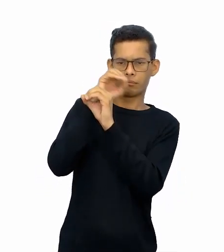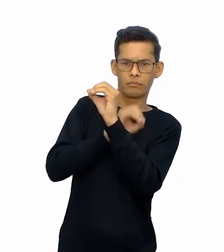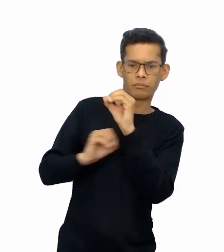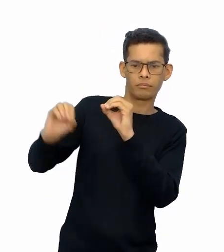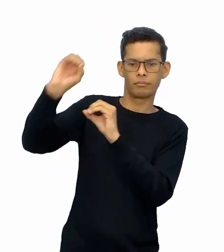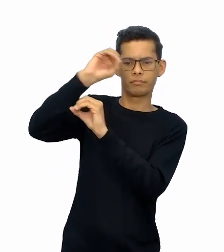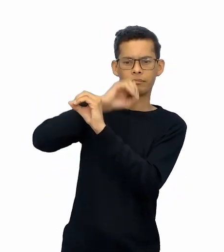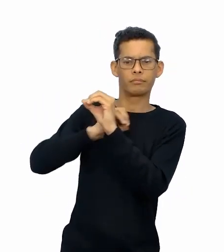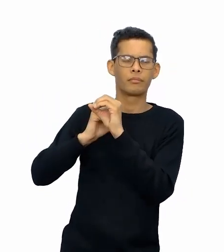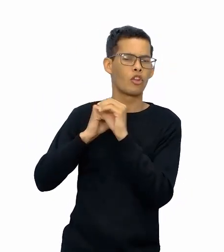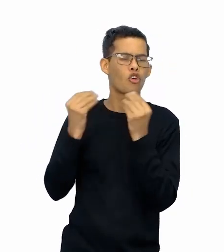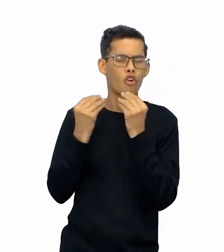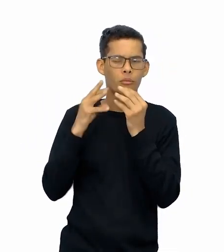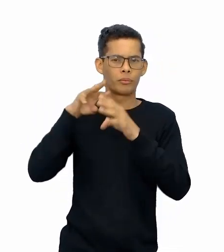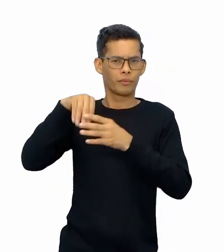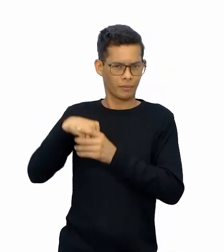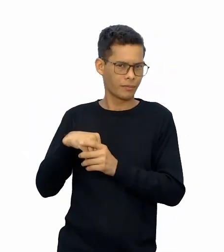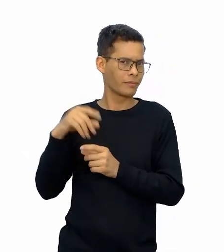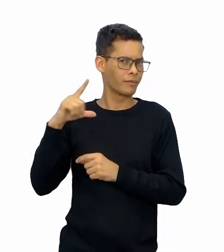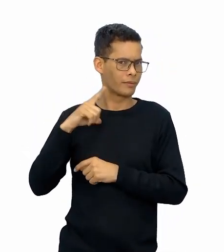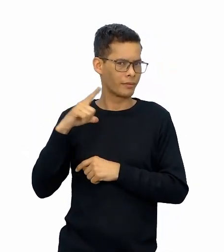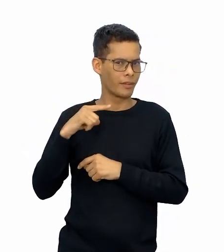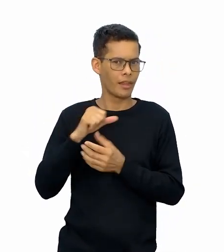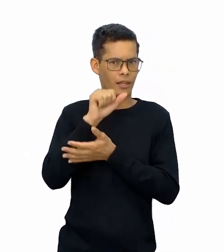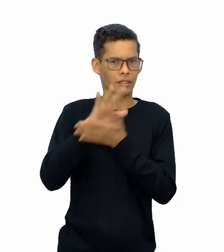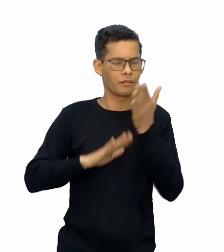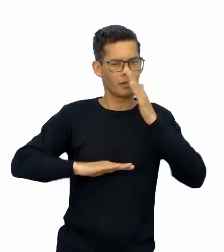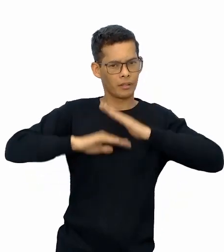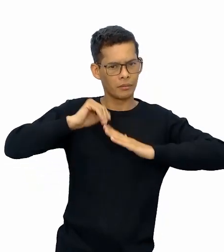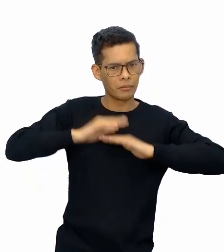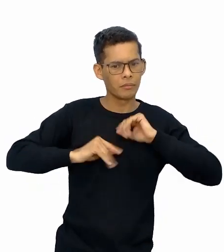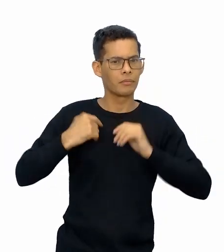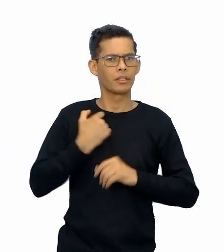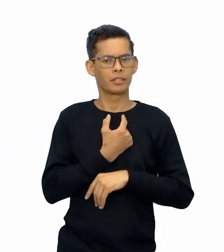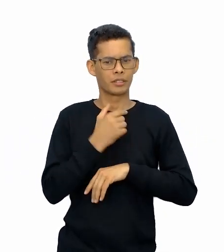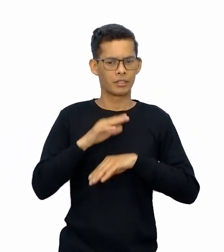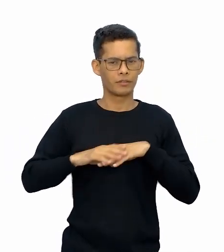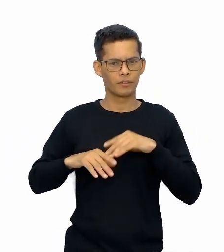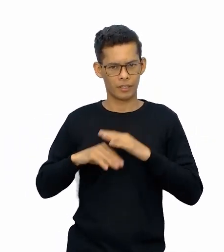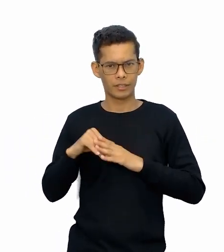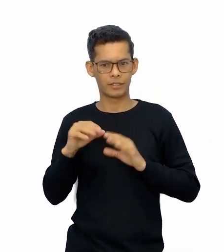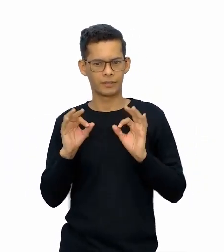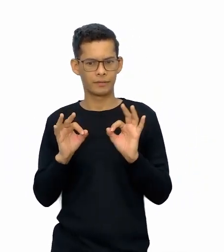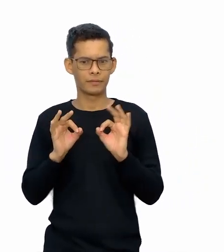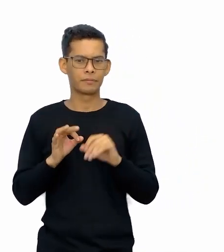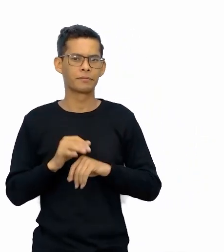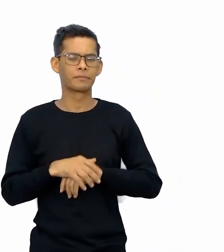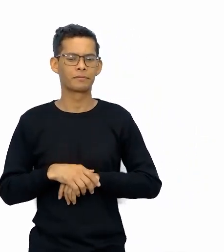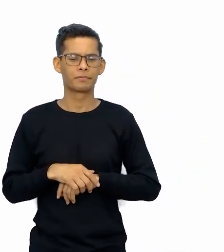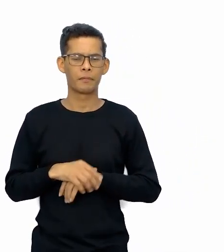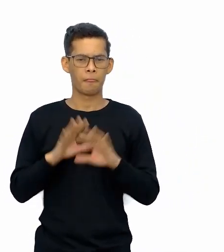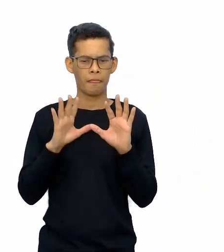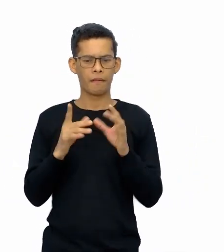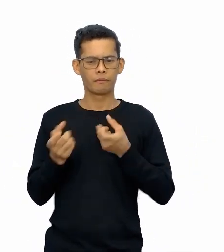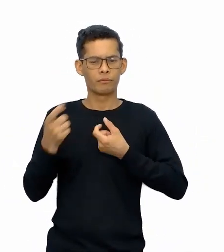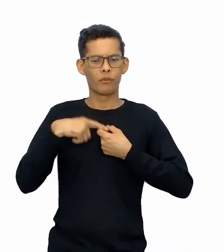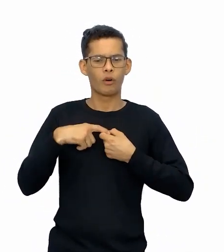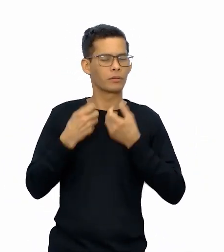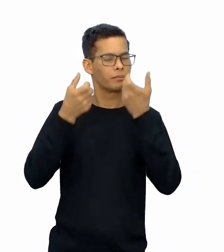prática que é viável para a gente fazer também. Mas vamos só retomar,